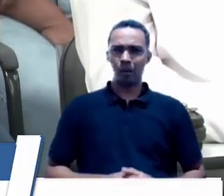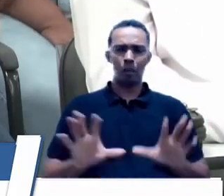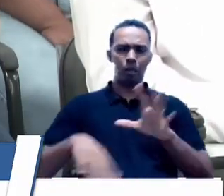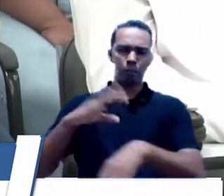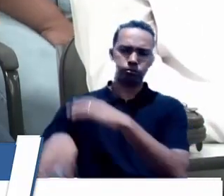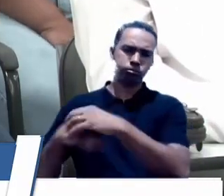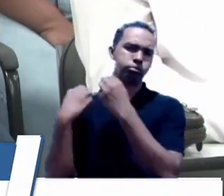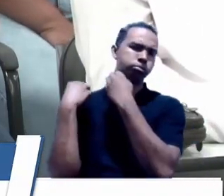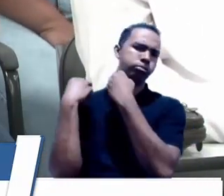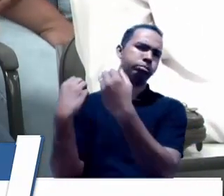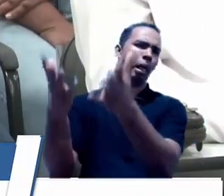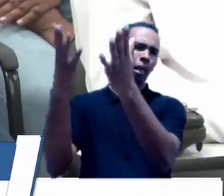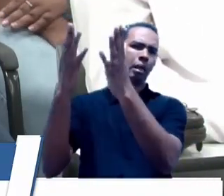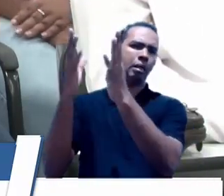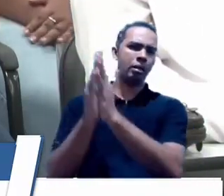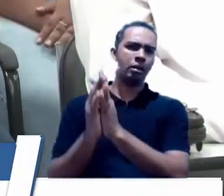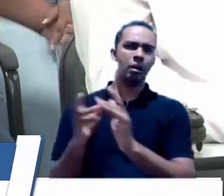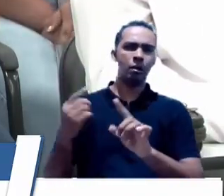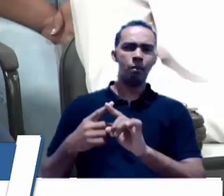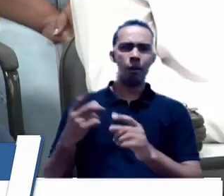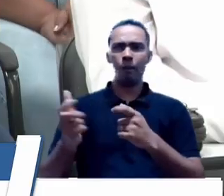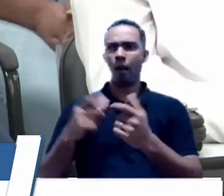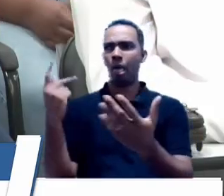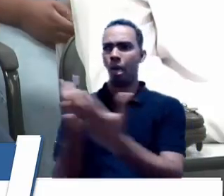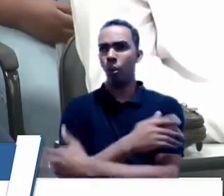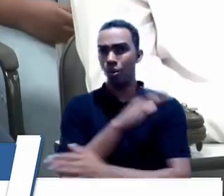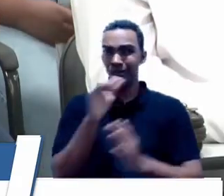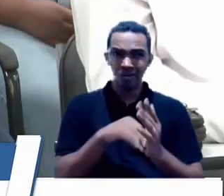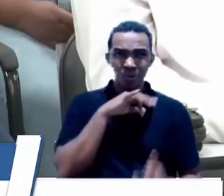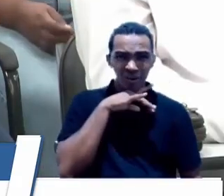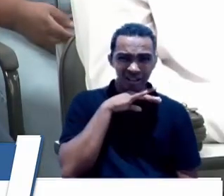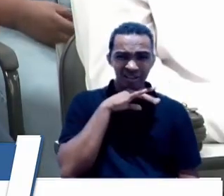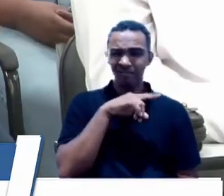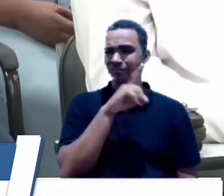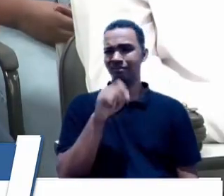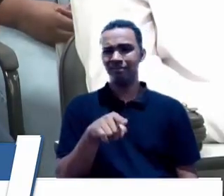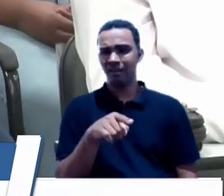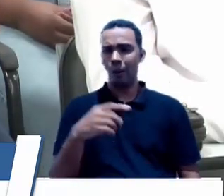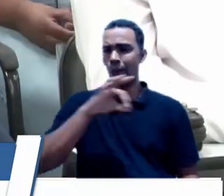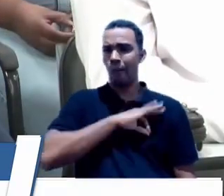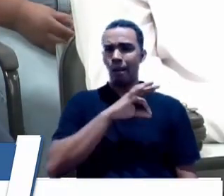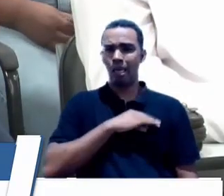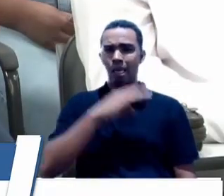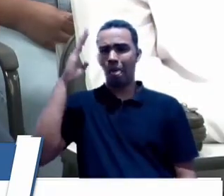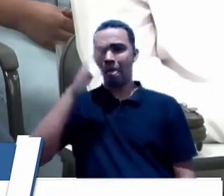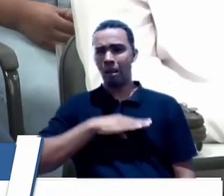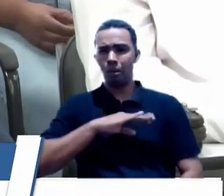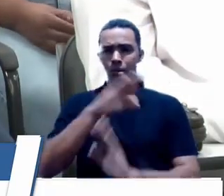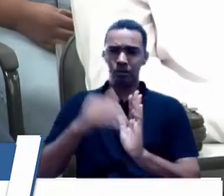balaio. Agora, porque um médico errou, todos são ruins? Porque um policial foi um mau policial, todos os policiais é